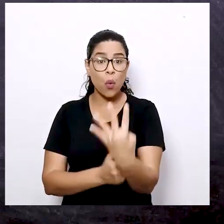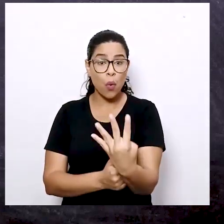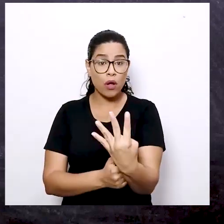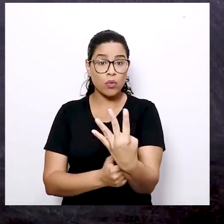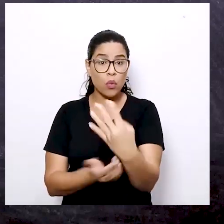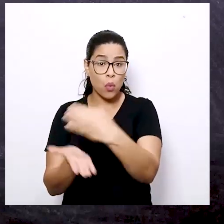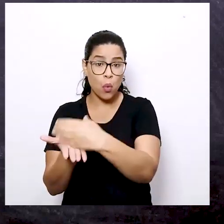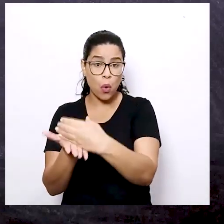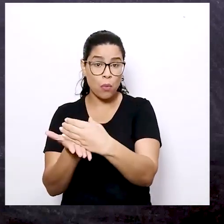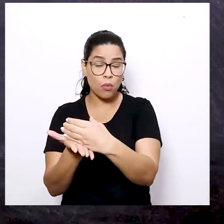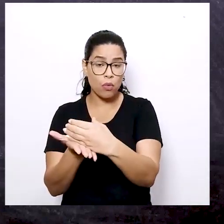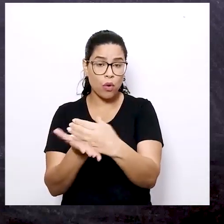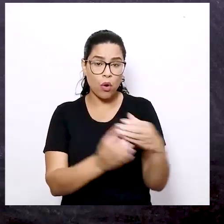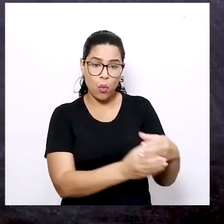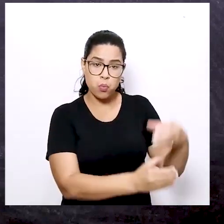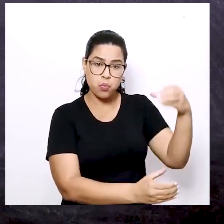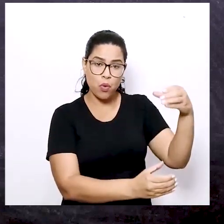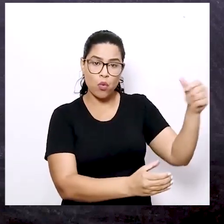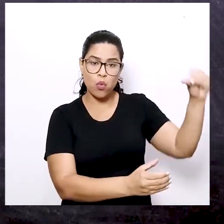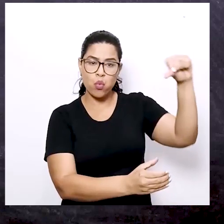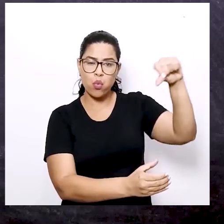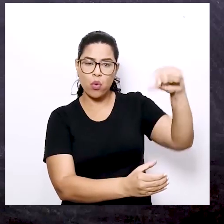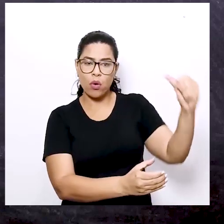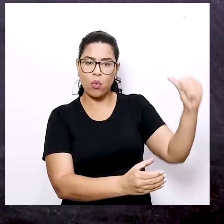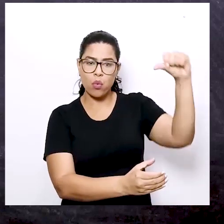uma parte dessas 4.